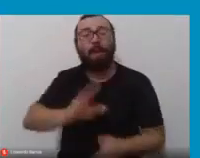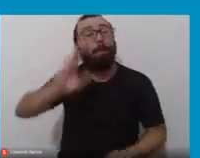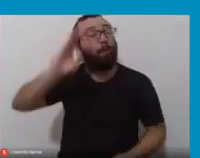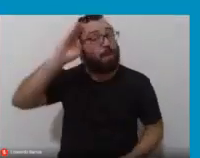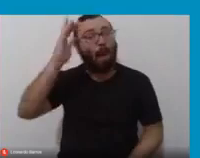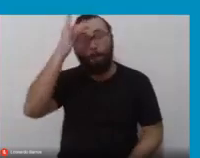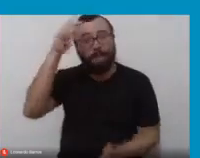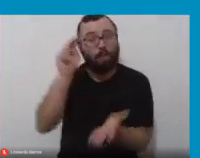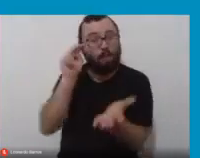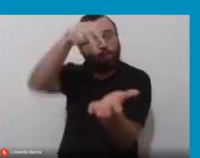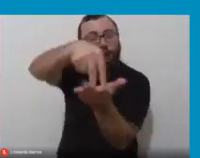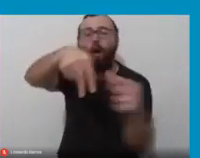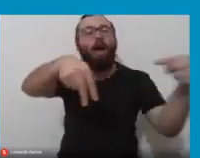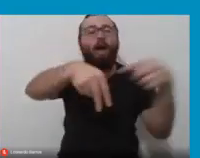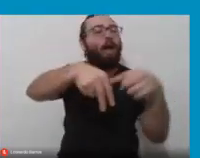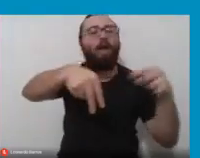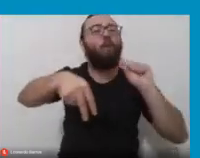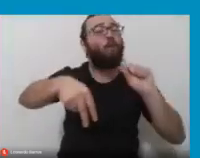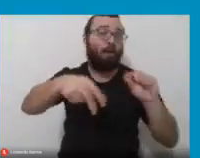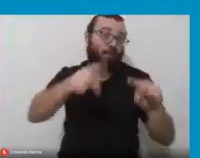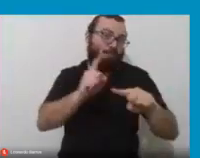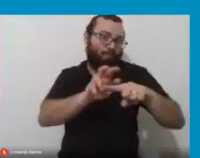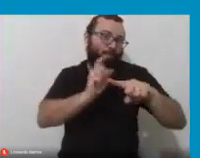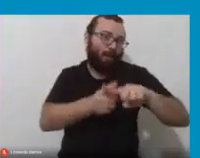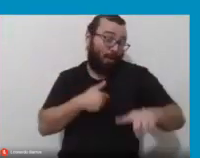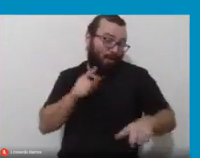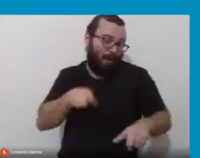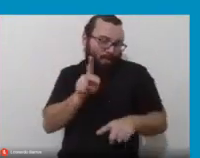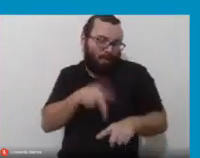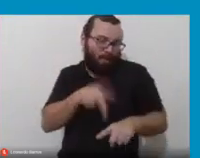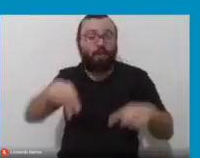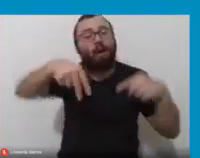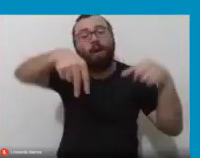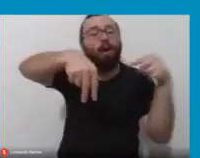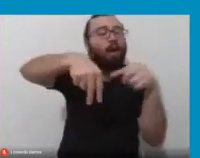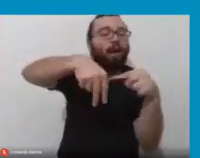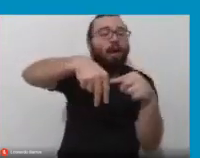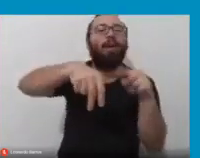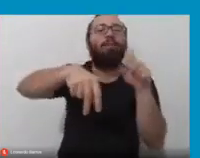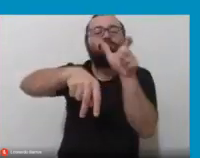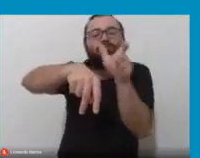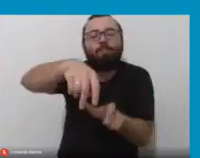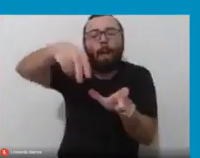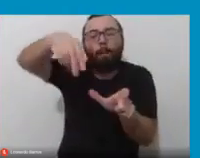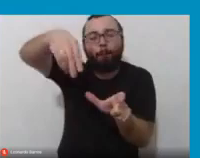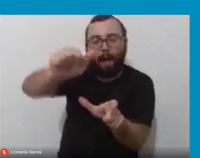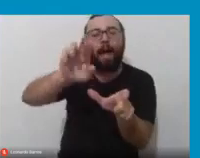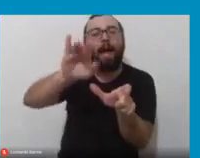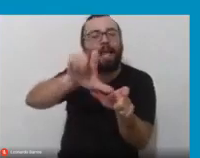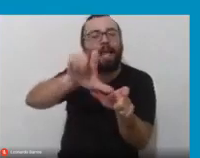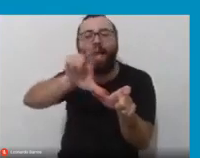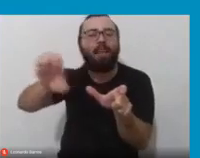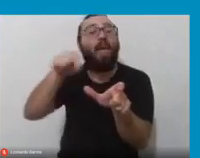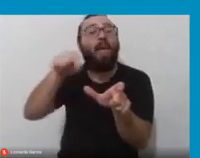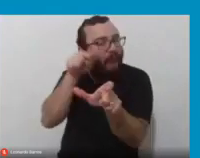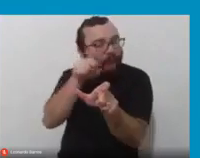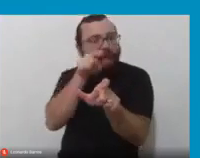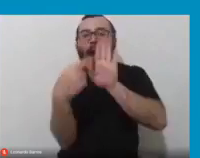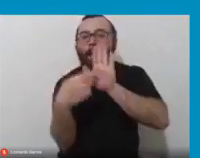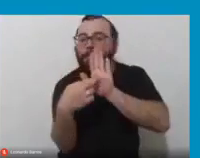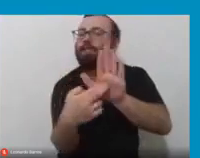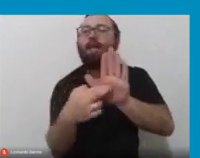para ser bem didática enquanto professora, acho que a figura da Marielle representa muito bem o que significa